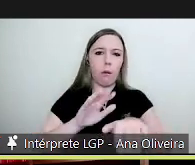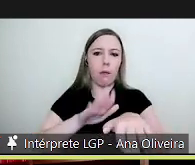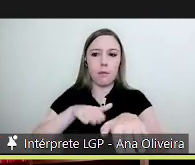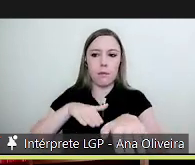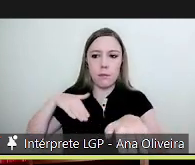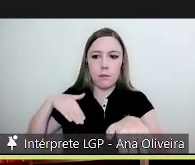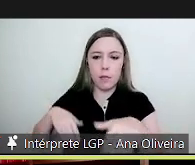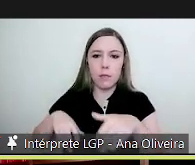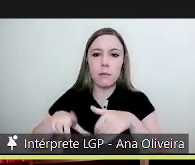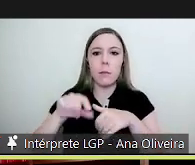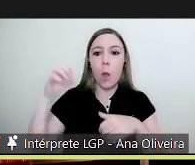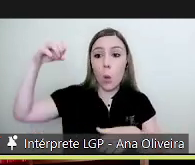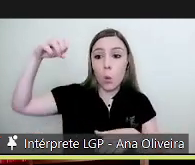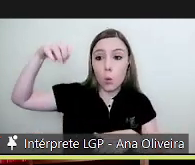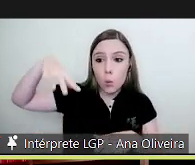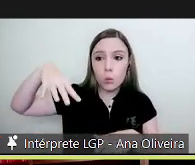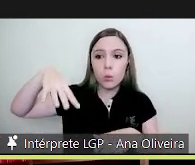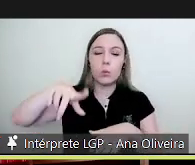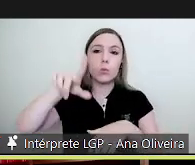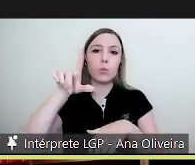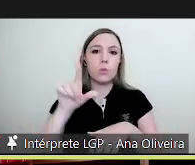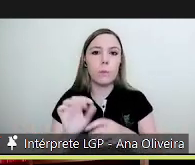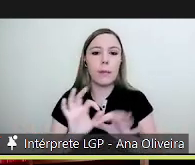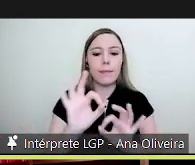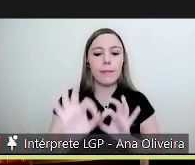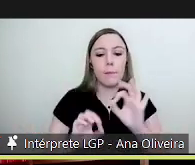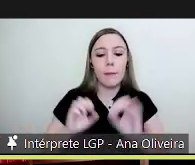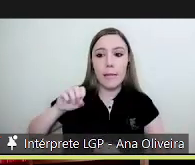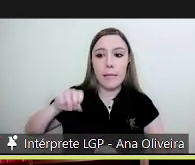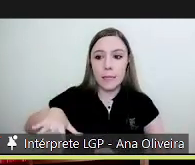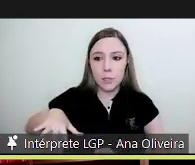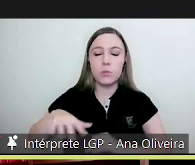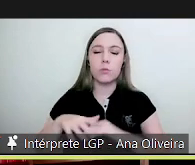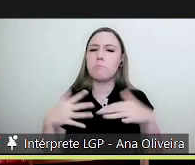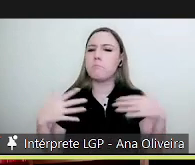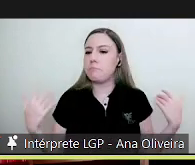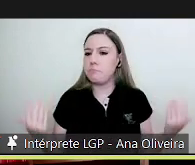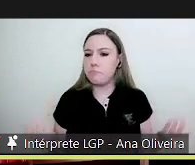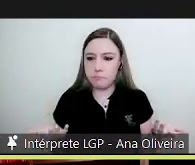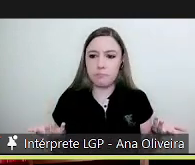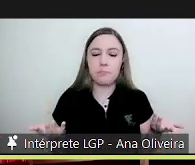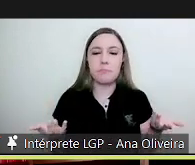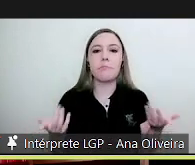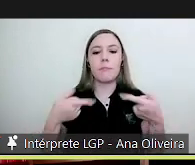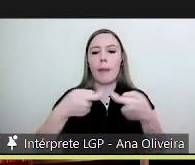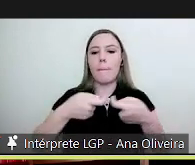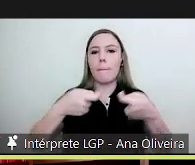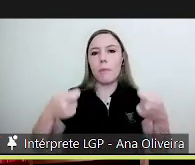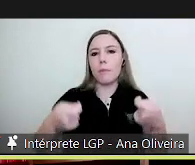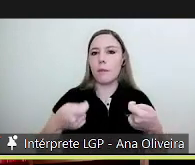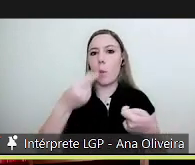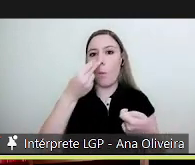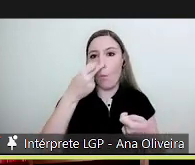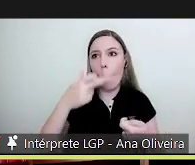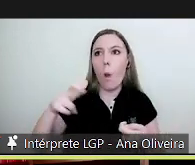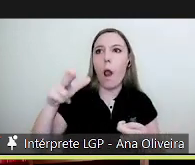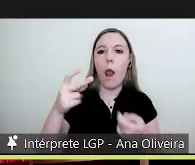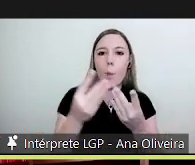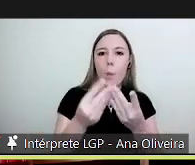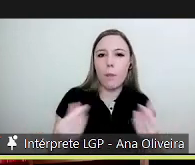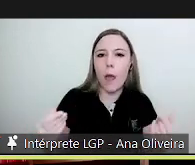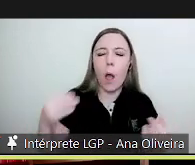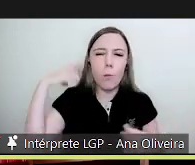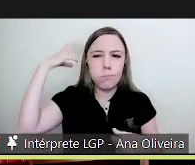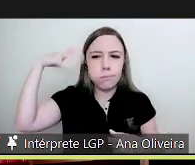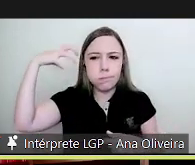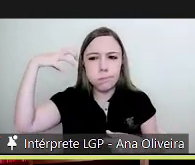à iluminação, ao tratamento de resíduos, enfim, à medição da qualidade do ar, do ruído, todas